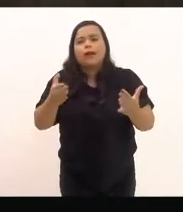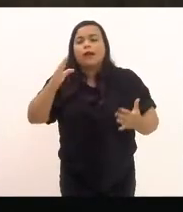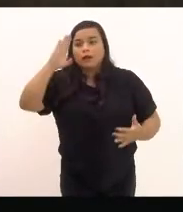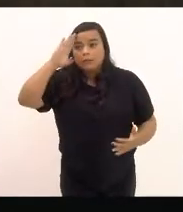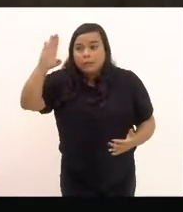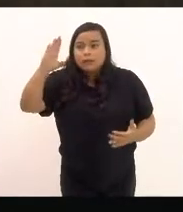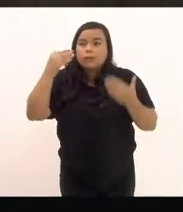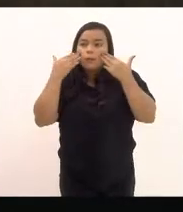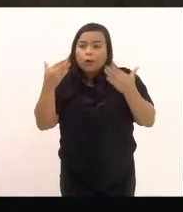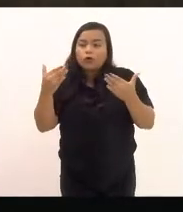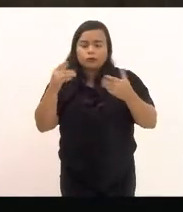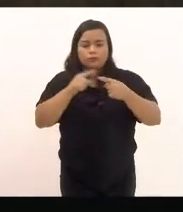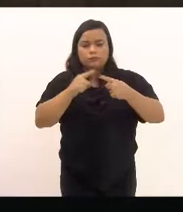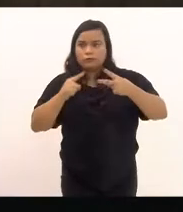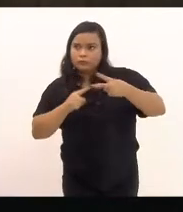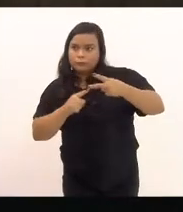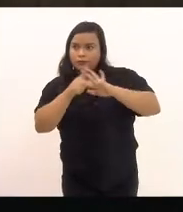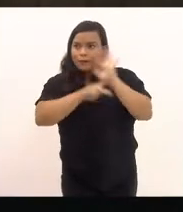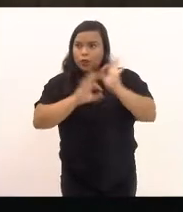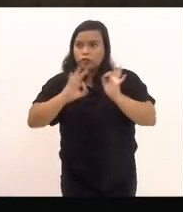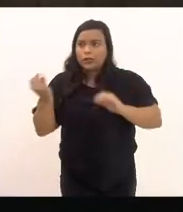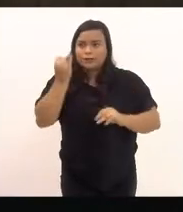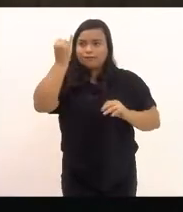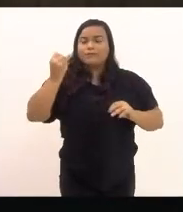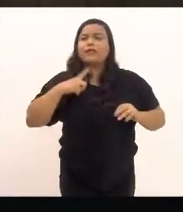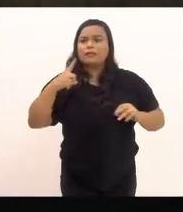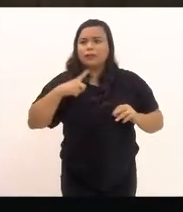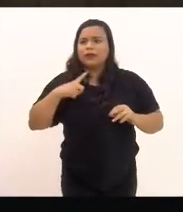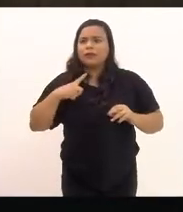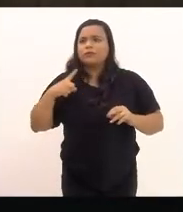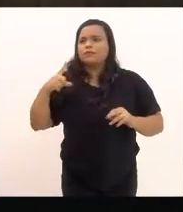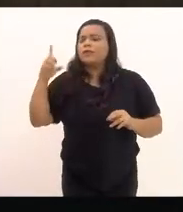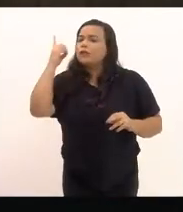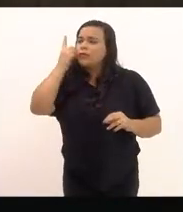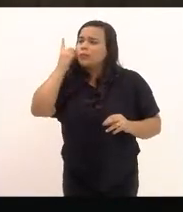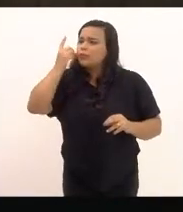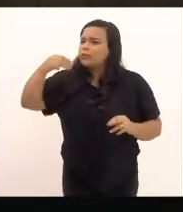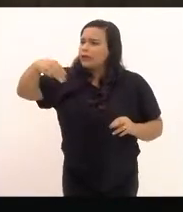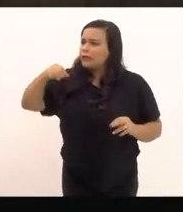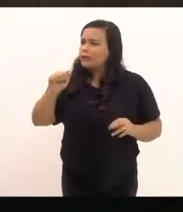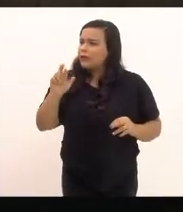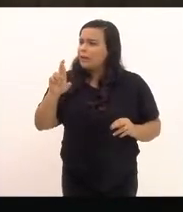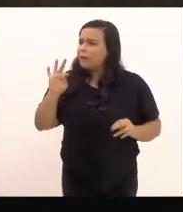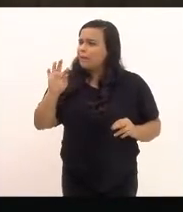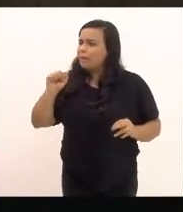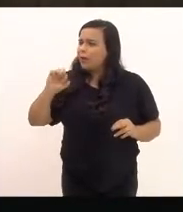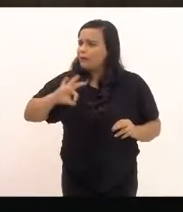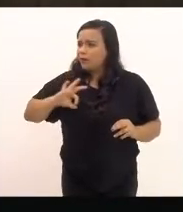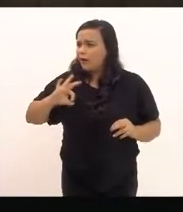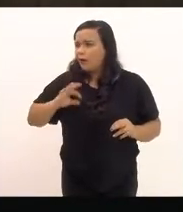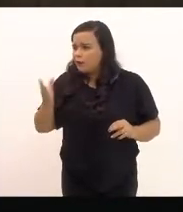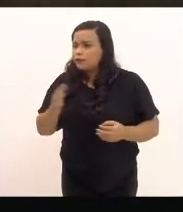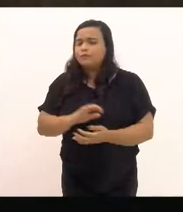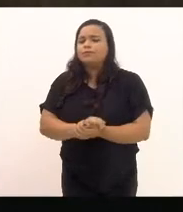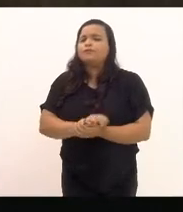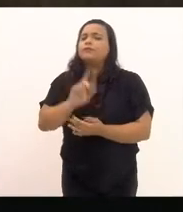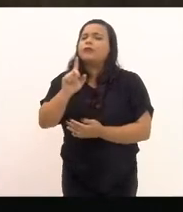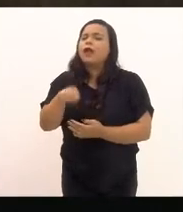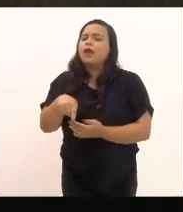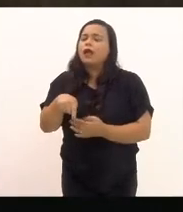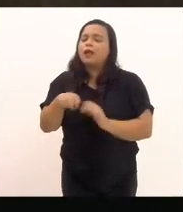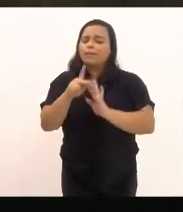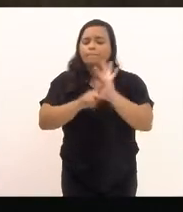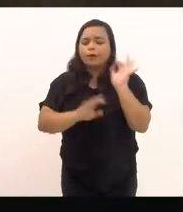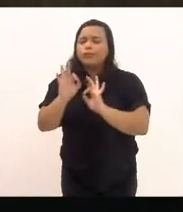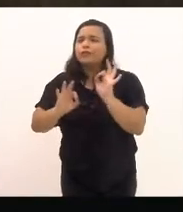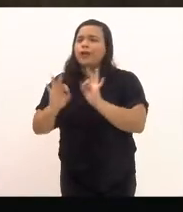dois projetos importantes que estão nesse bloco, deputada Marta Rocha. Um projeto que faz um ajuste fino,